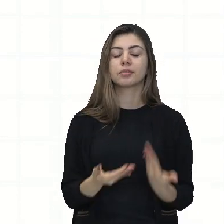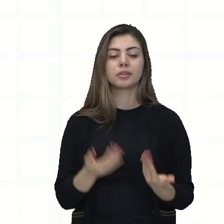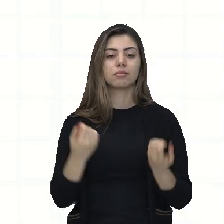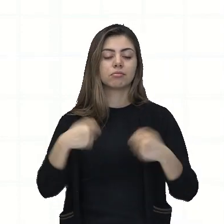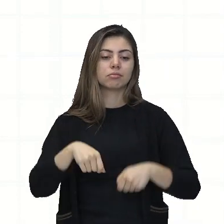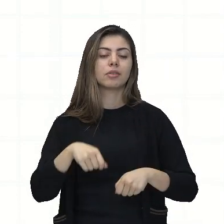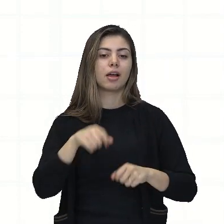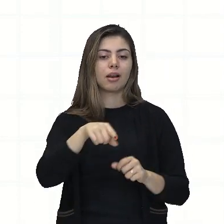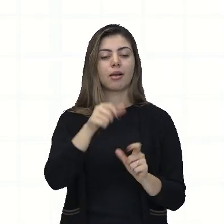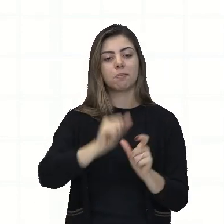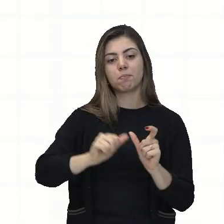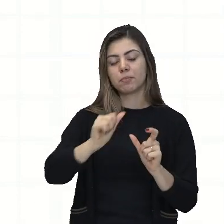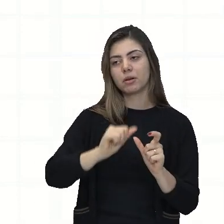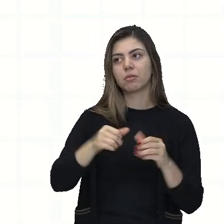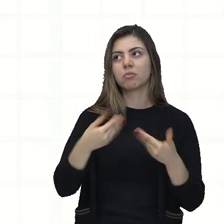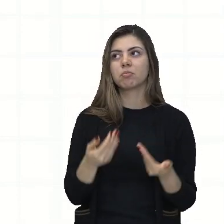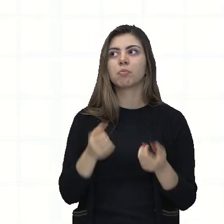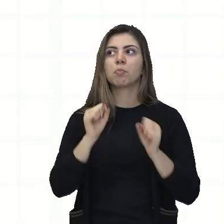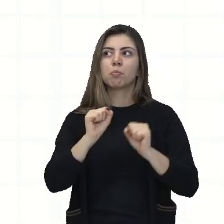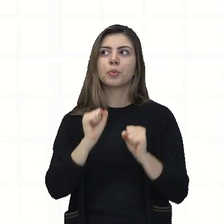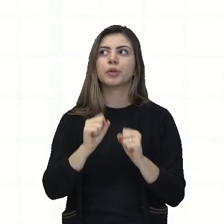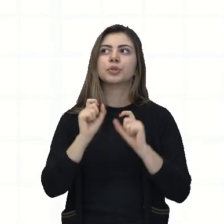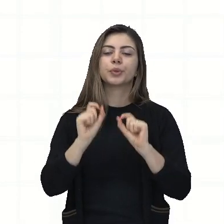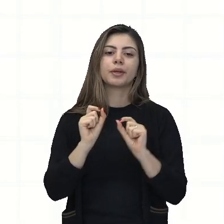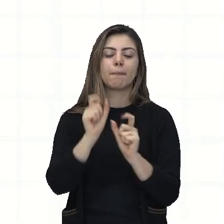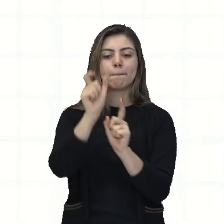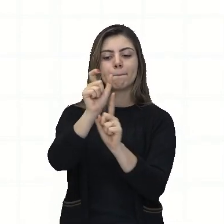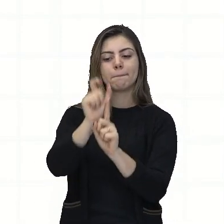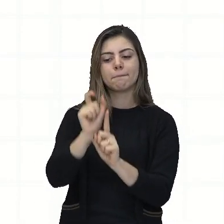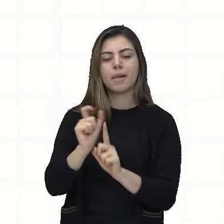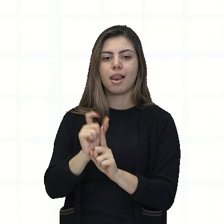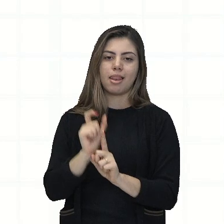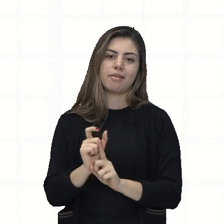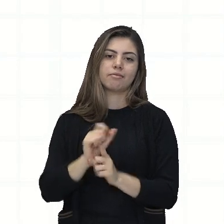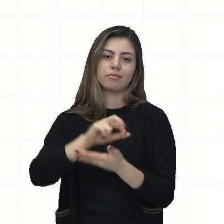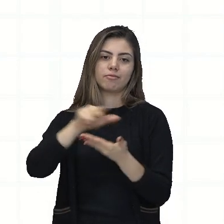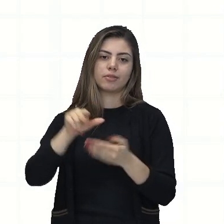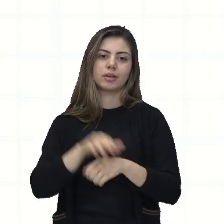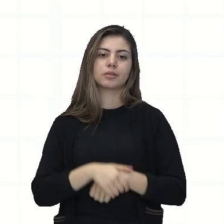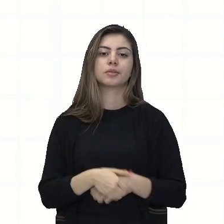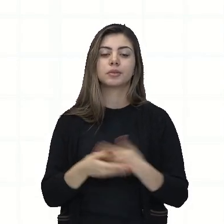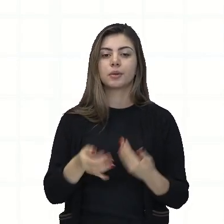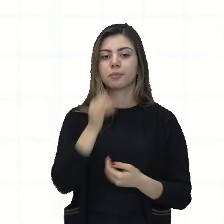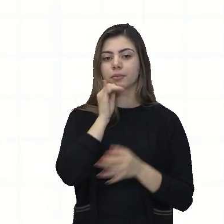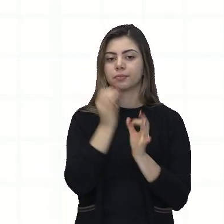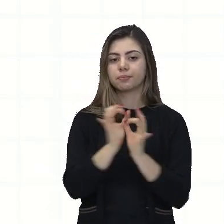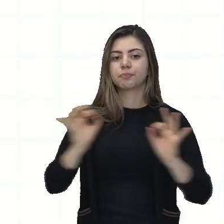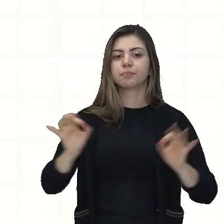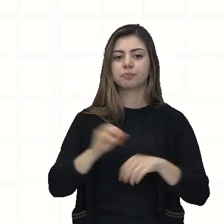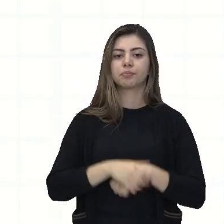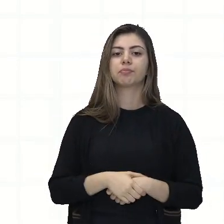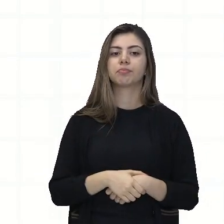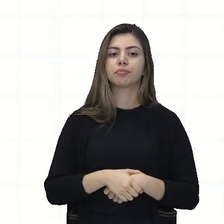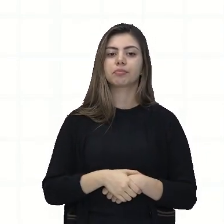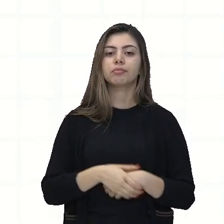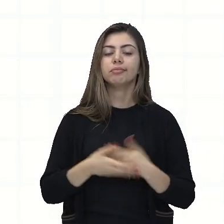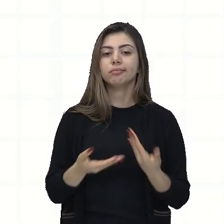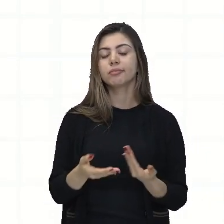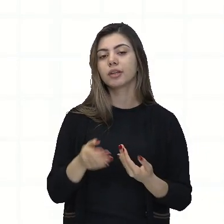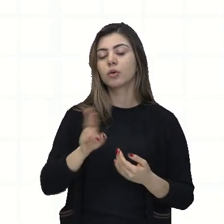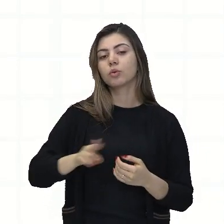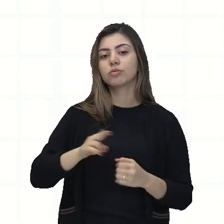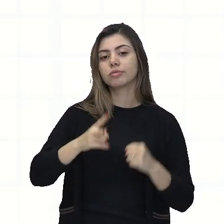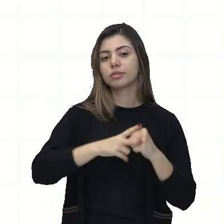com mais de uma palavra. Então frase com o verbo ser geralmente vai